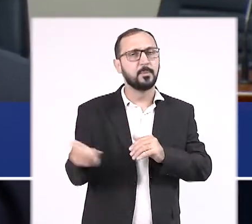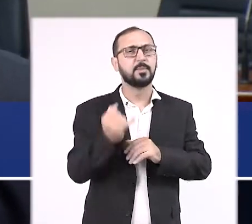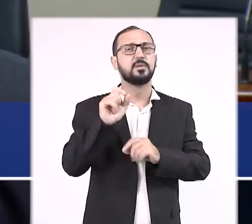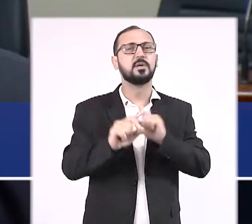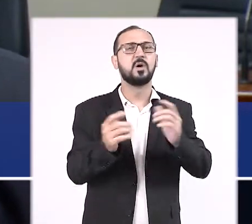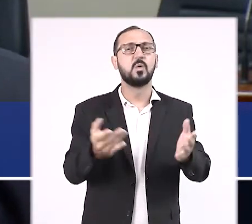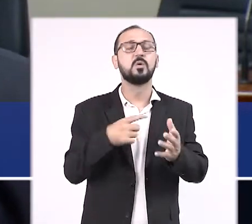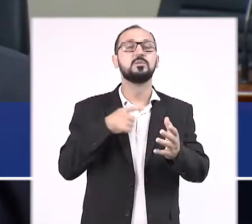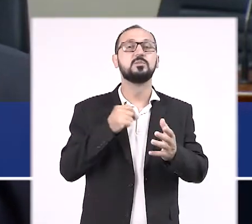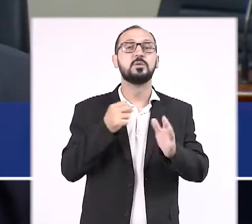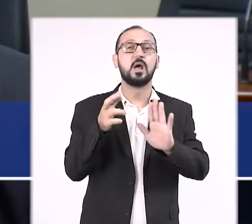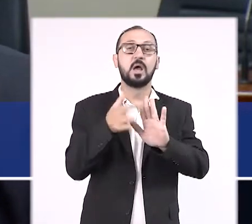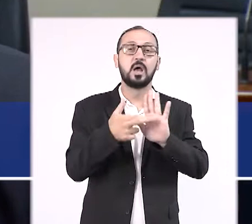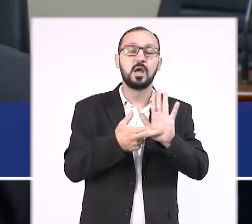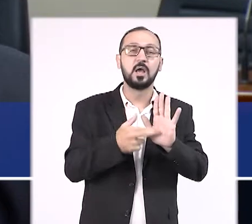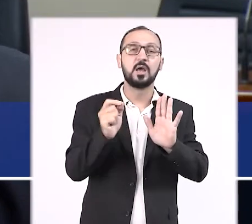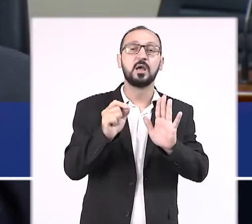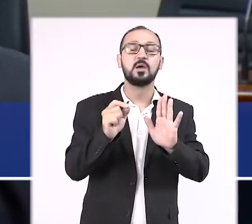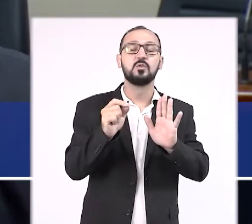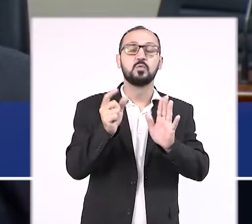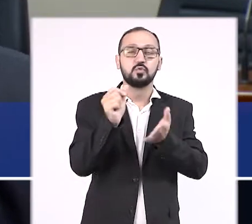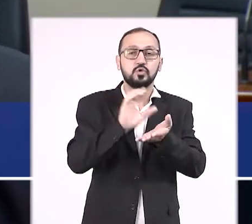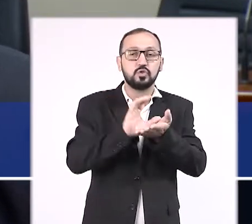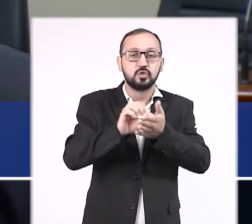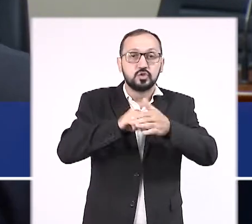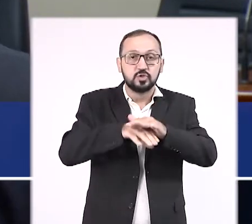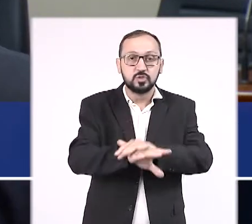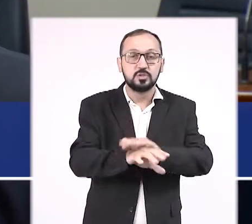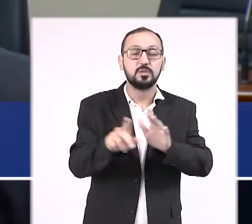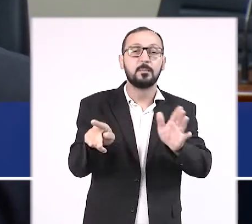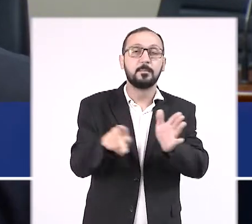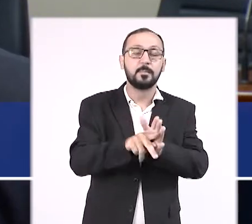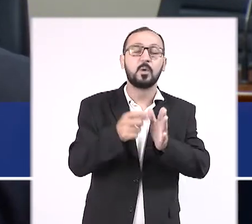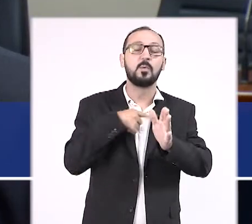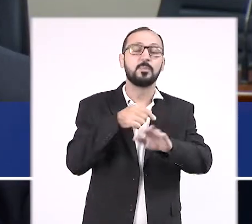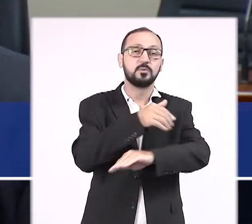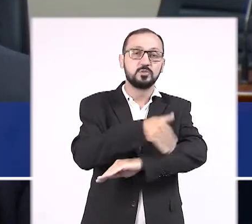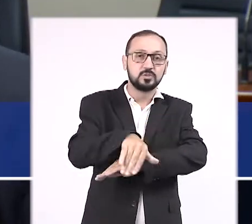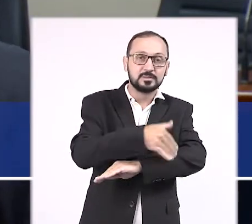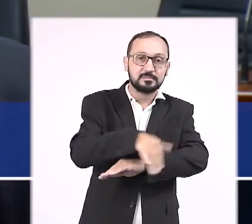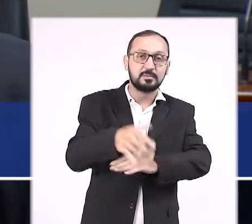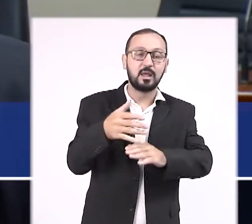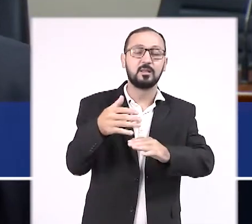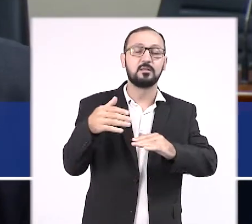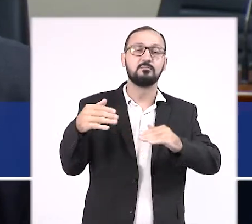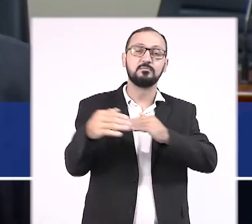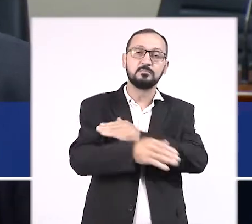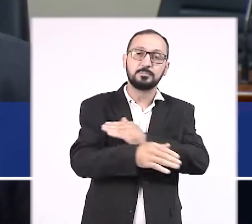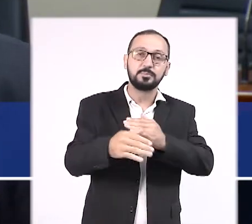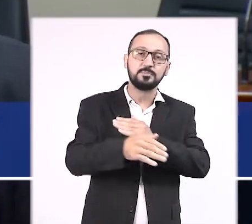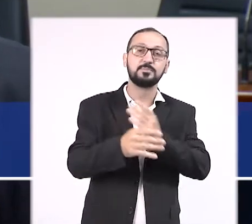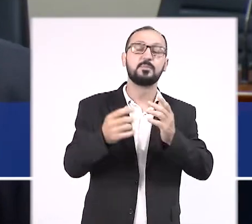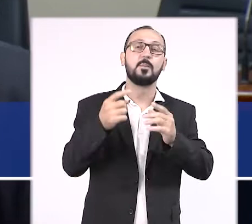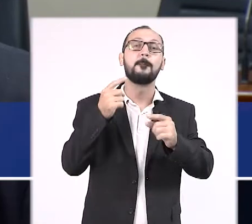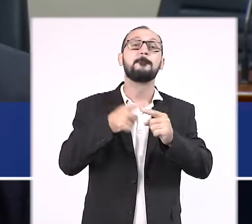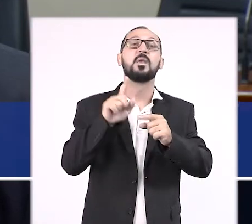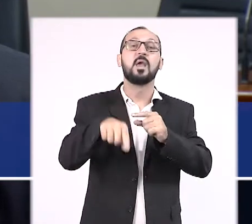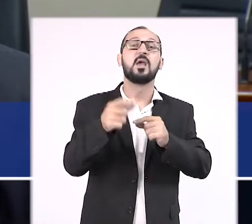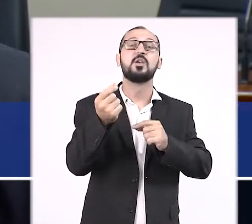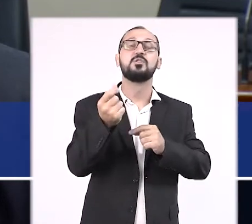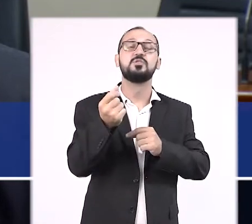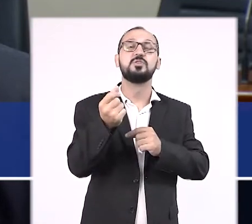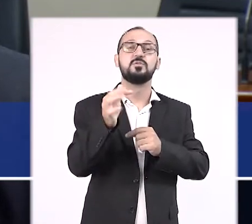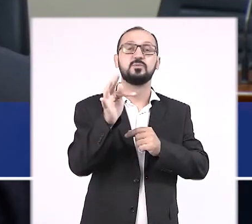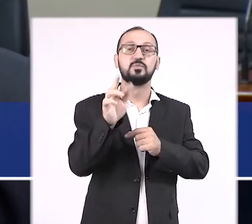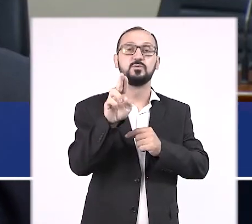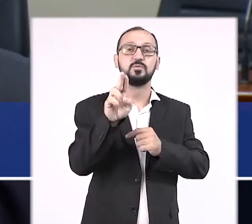suma importância, que é a questão do regramento do Fundersul, da distribuição dos recursos, do investimento dos recursos do Fundersul, mesmo porque é